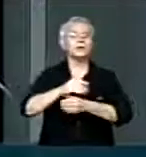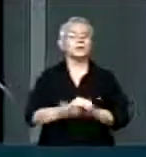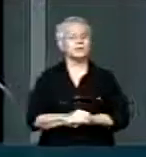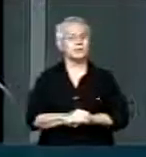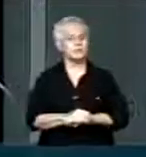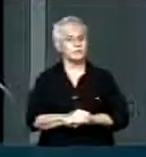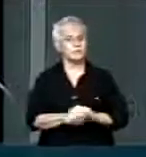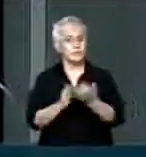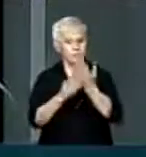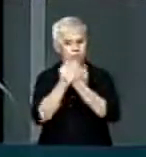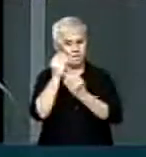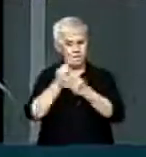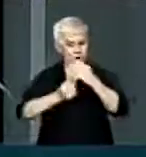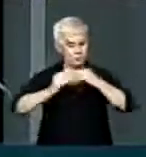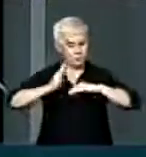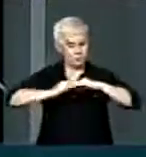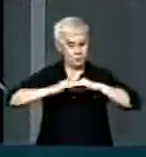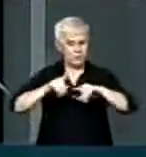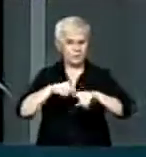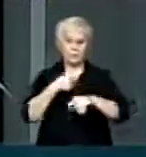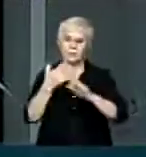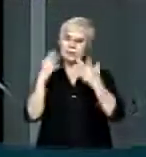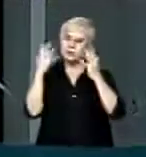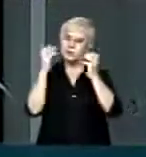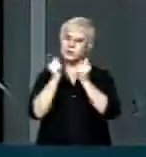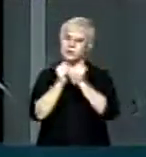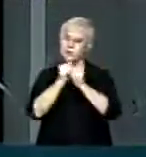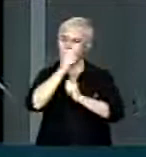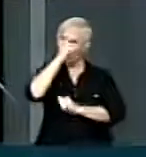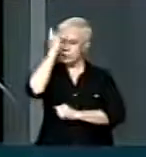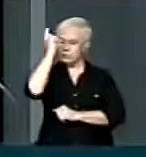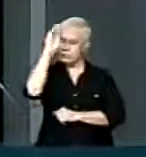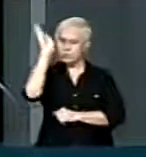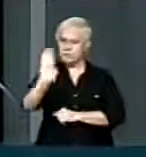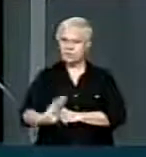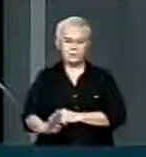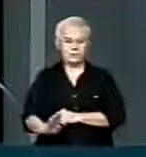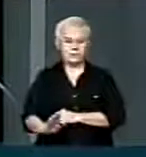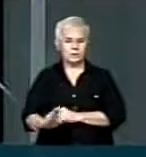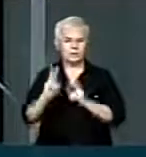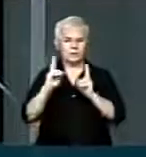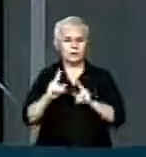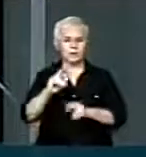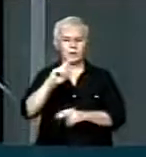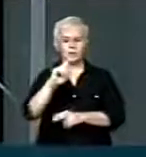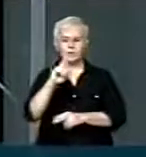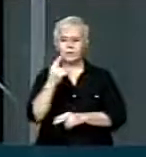prender hoje numa homenagem a brasileiros como o Hirofumi Nakagiri.